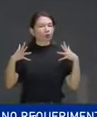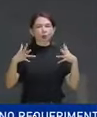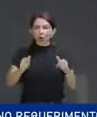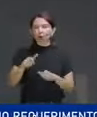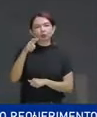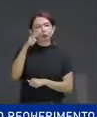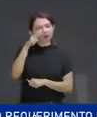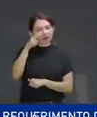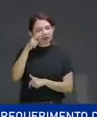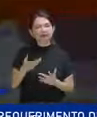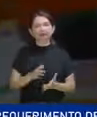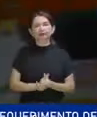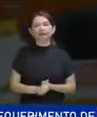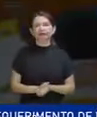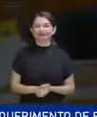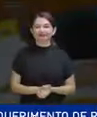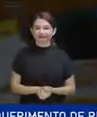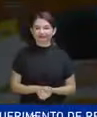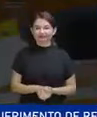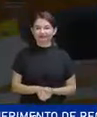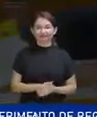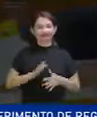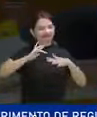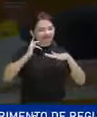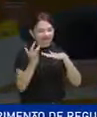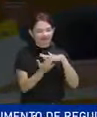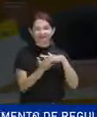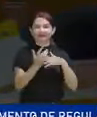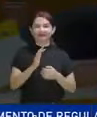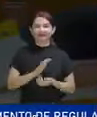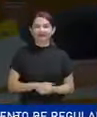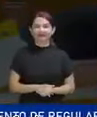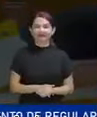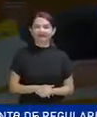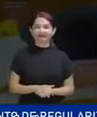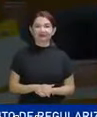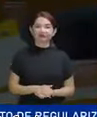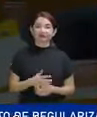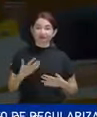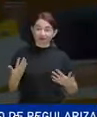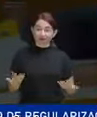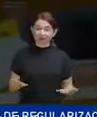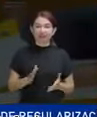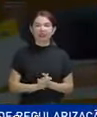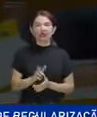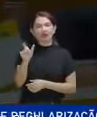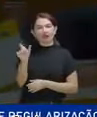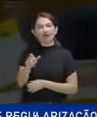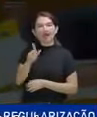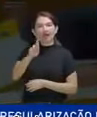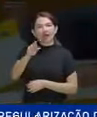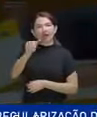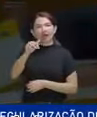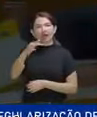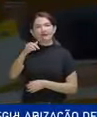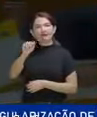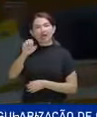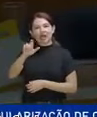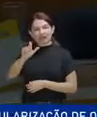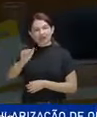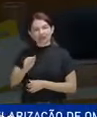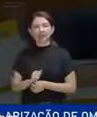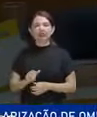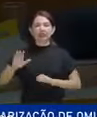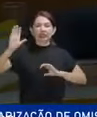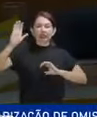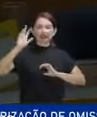todos que nos acompanham pelas redes. Senhor presidente, aqui eu relato o seguinte: a Rafaela Dias Freire,